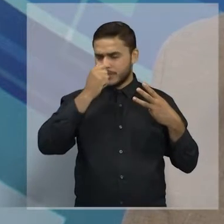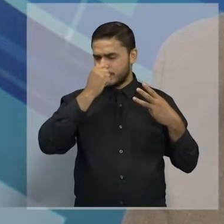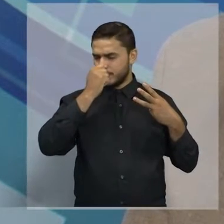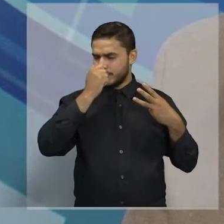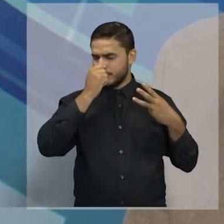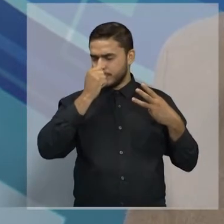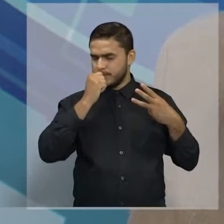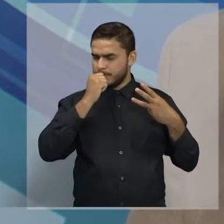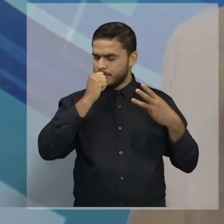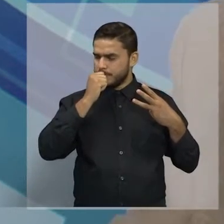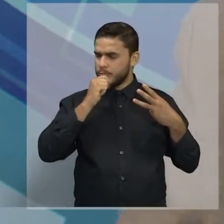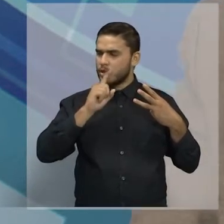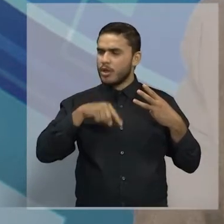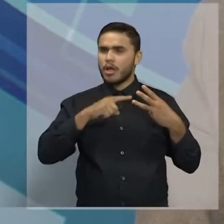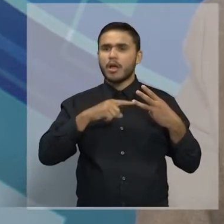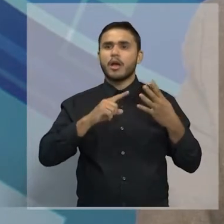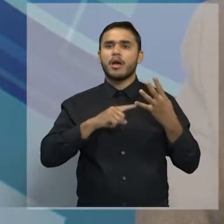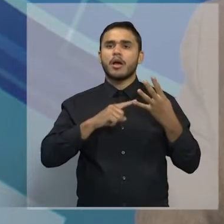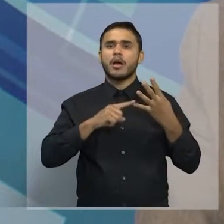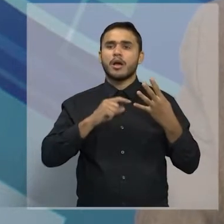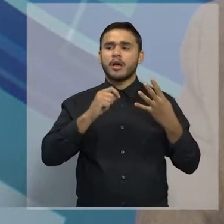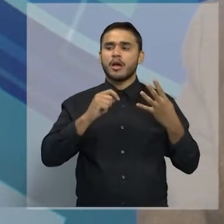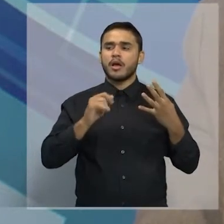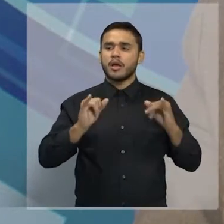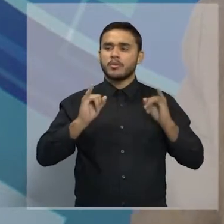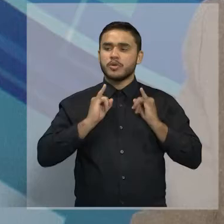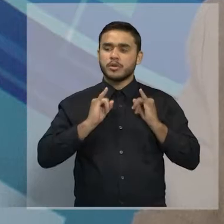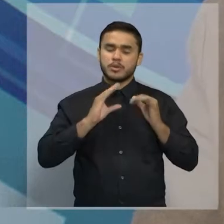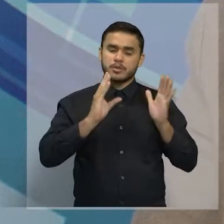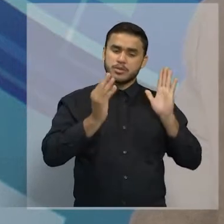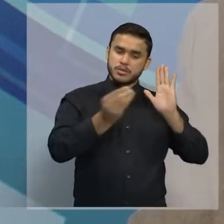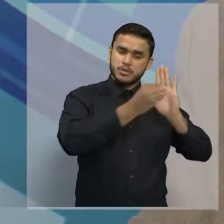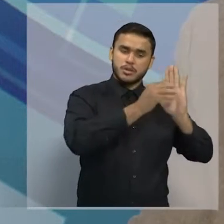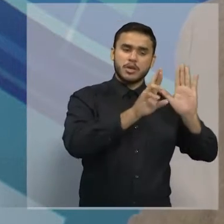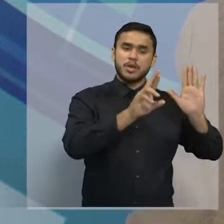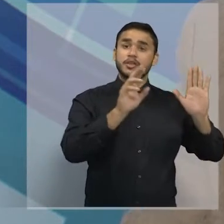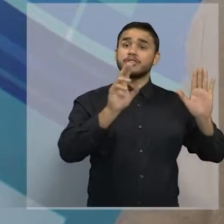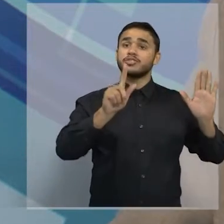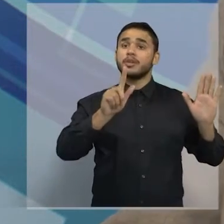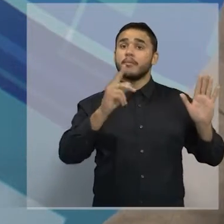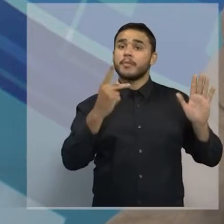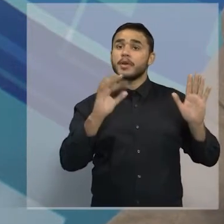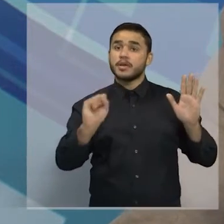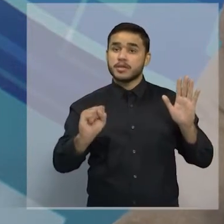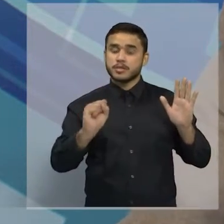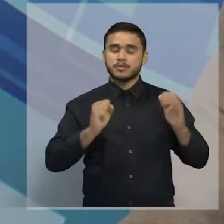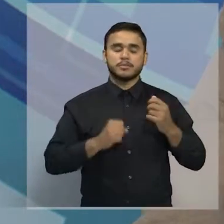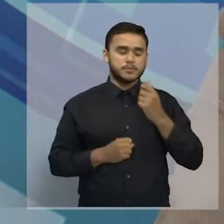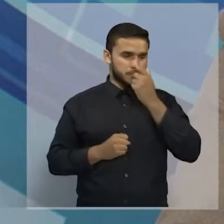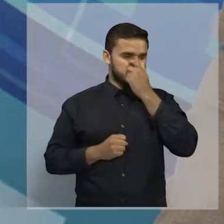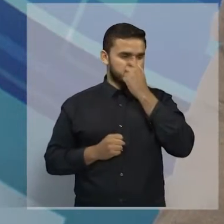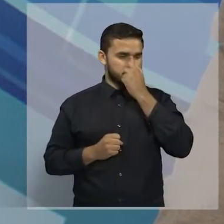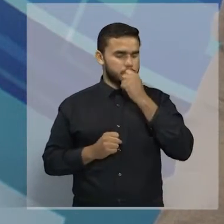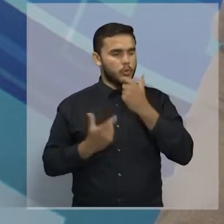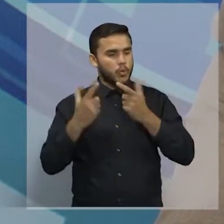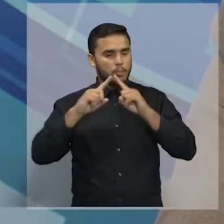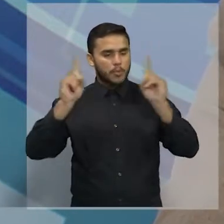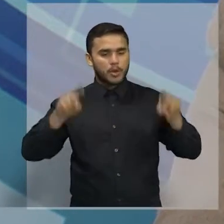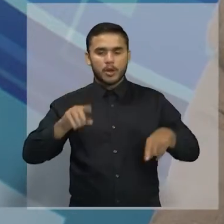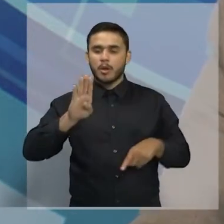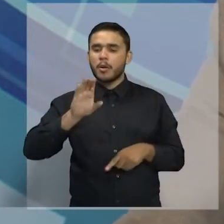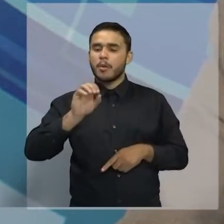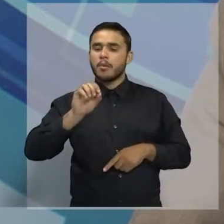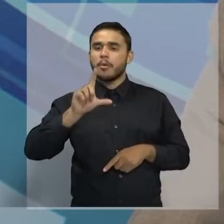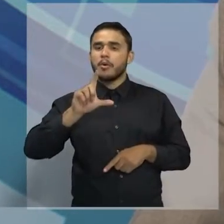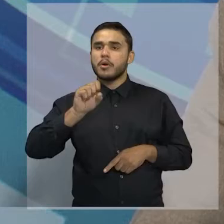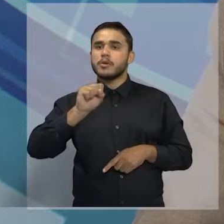a aposentadoria rural. A aposentadoria está no RGPS. Todos os programas sociais, Bolsa Família, está aqui